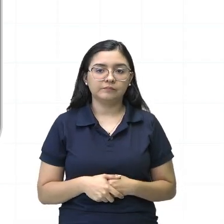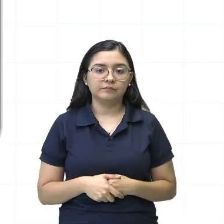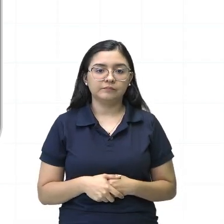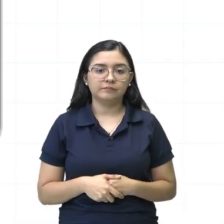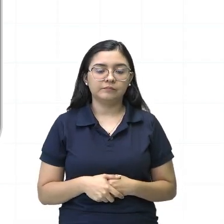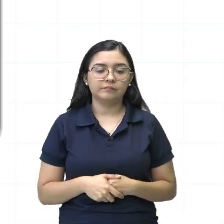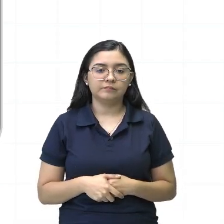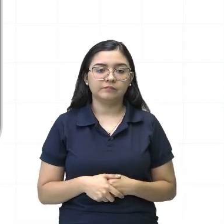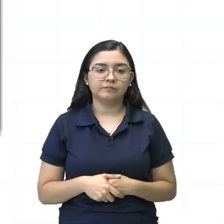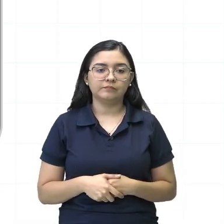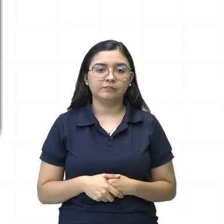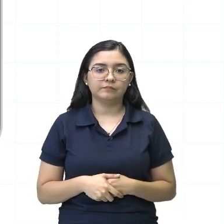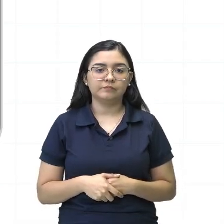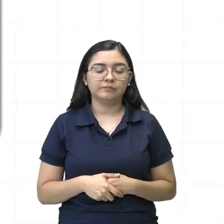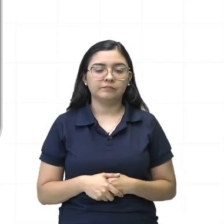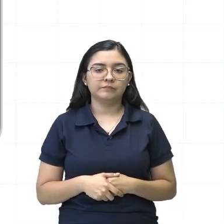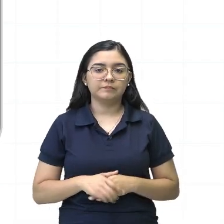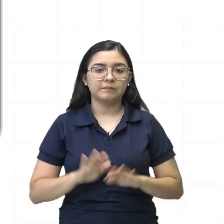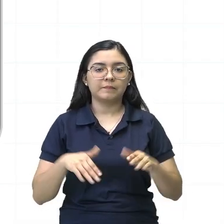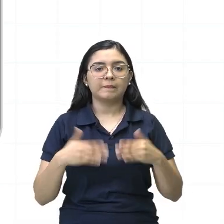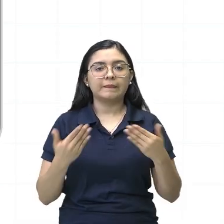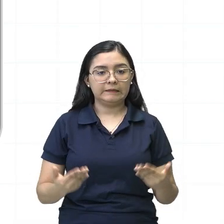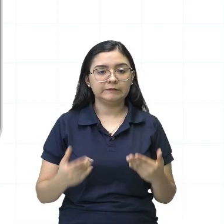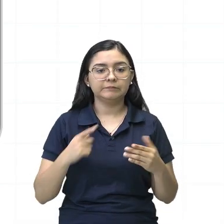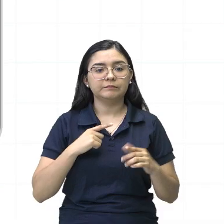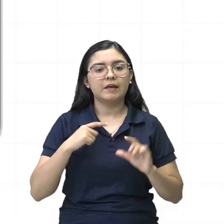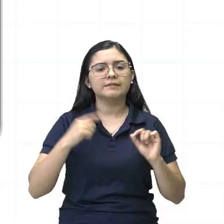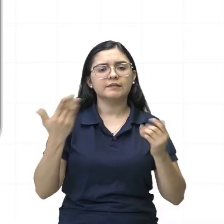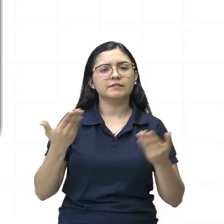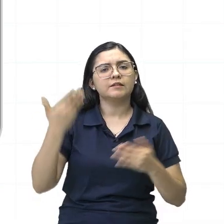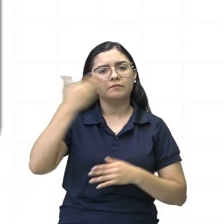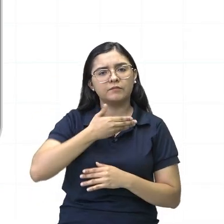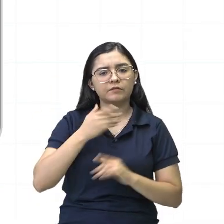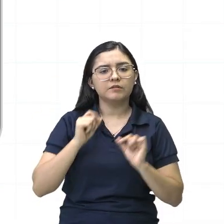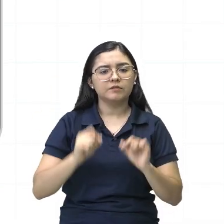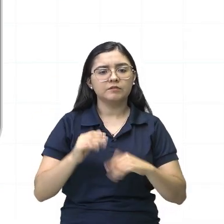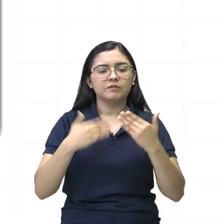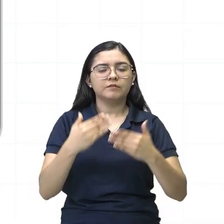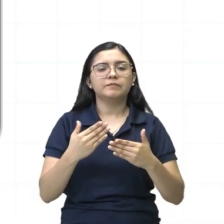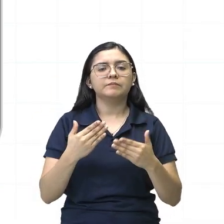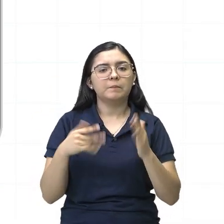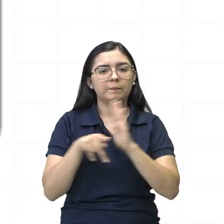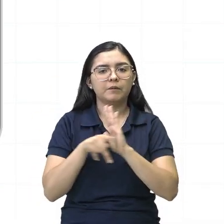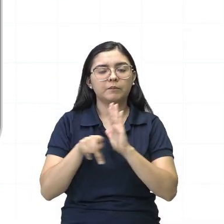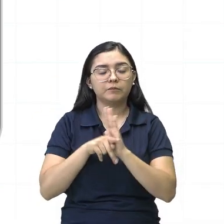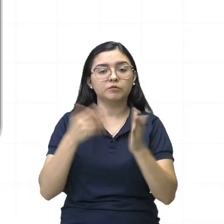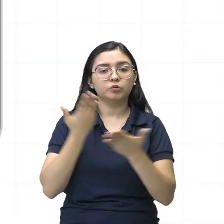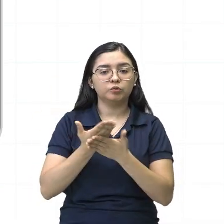Então, as evidências evolutivas, elas vão fazer parte aí do nosso estudo